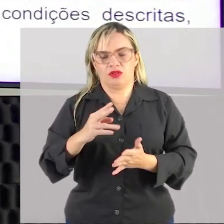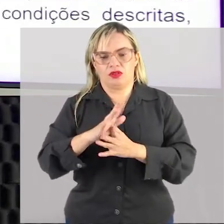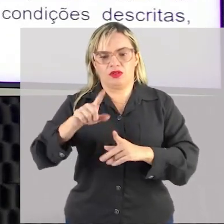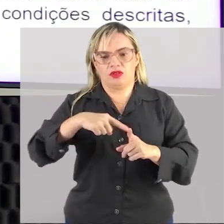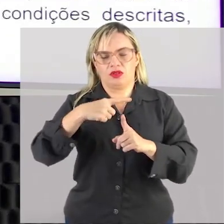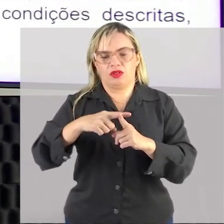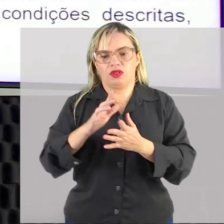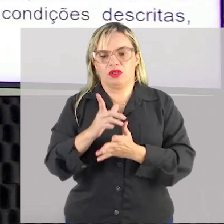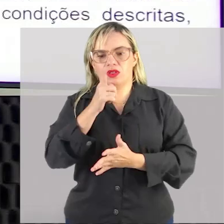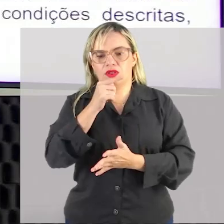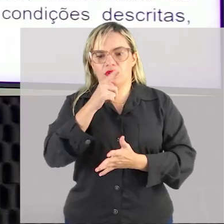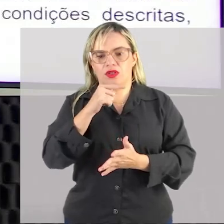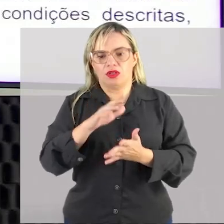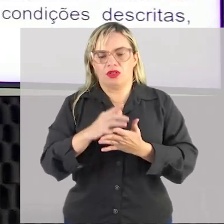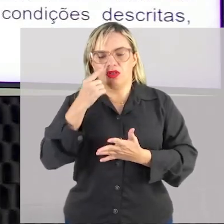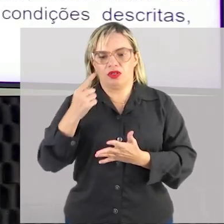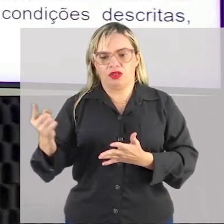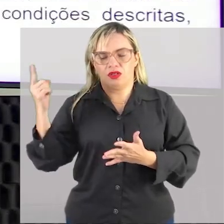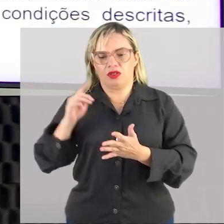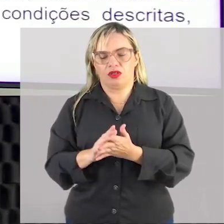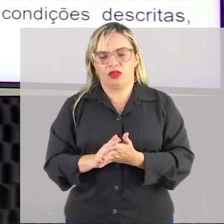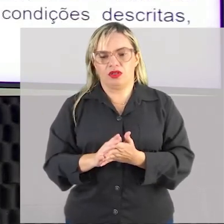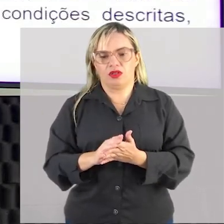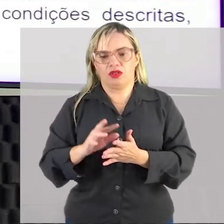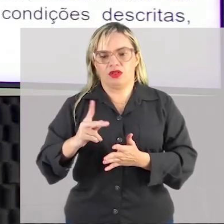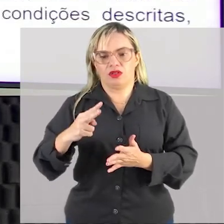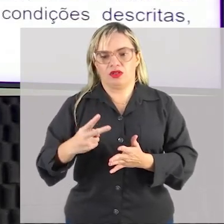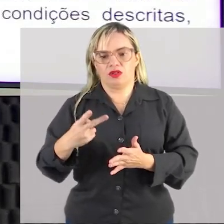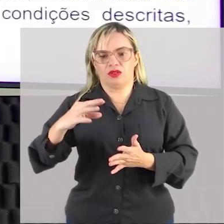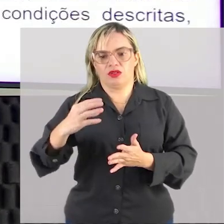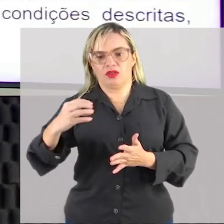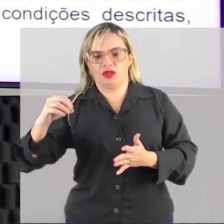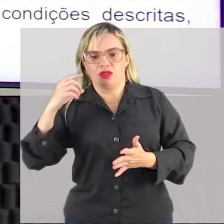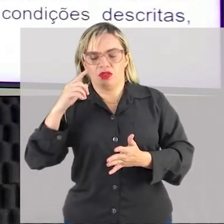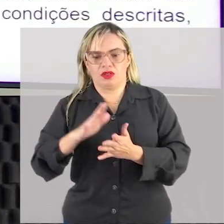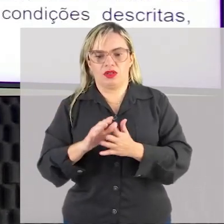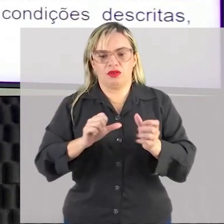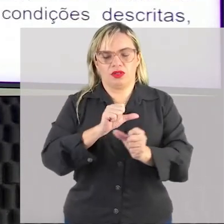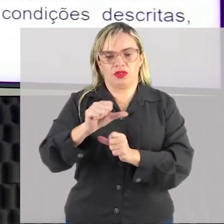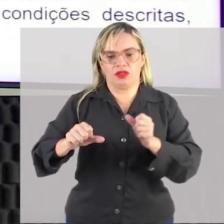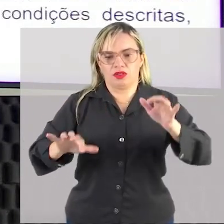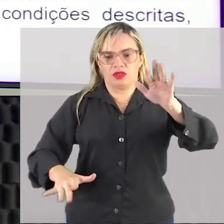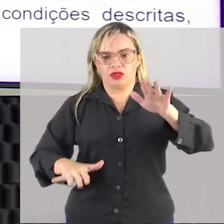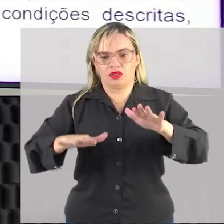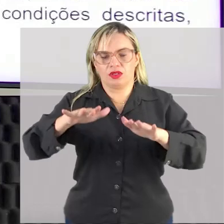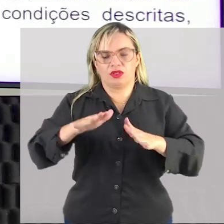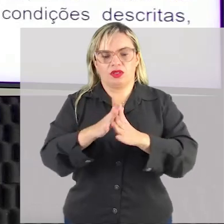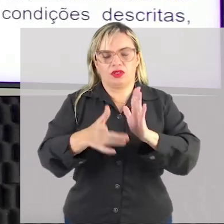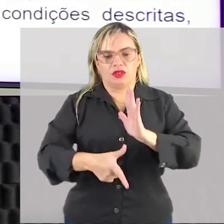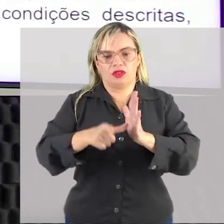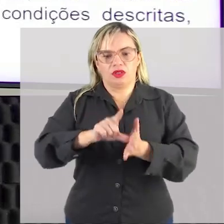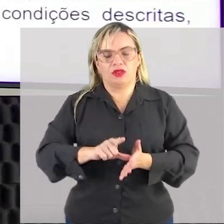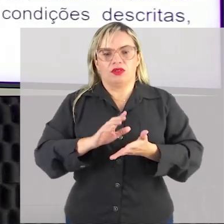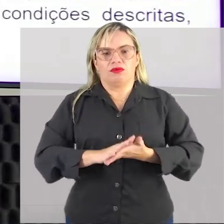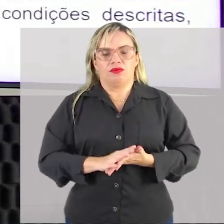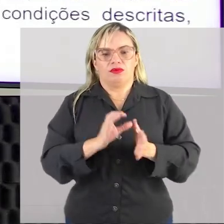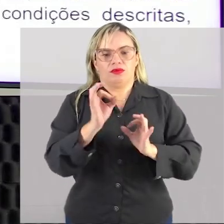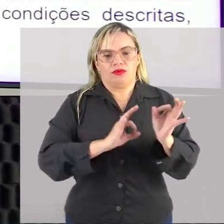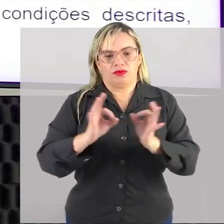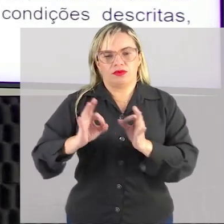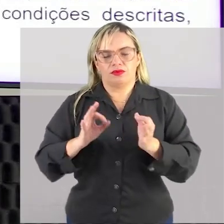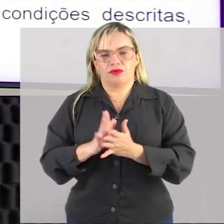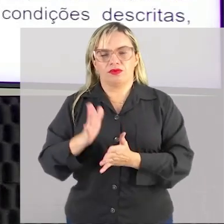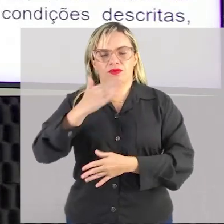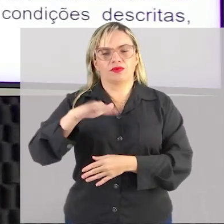carbônico. A alteração do equilíbrio anterior, então vamos entender uma coisa, deixa eu até ajeitar ali, tá? Ó,